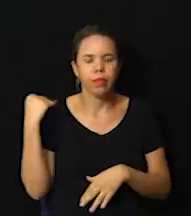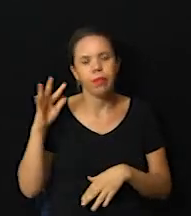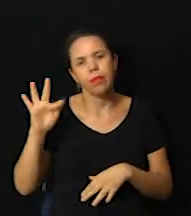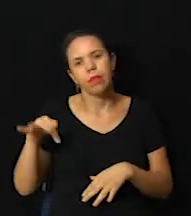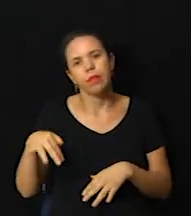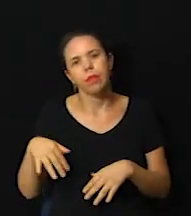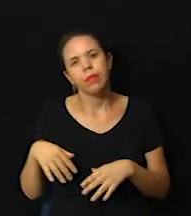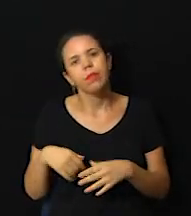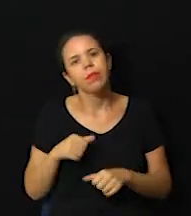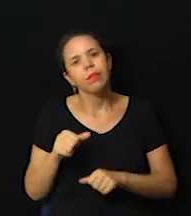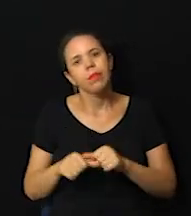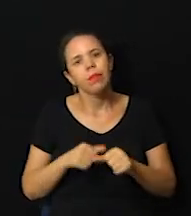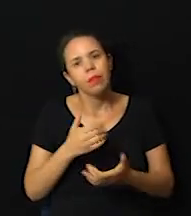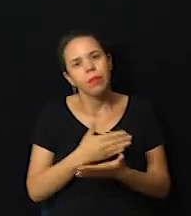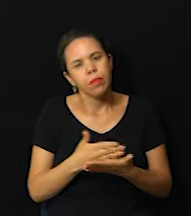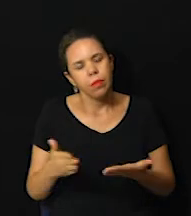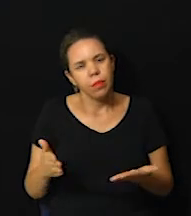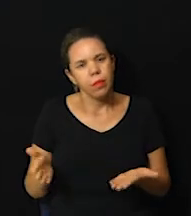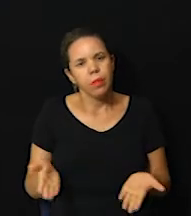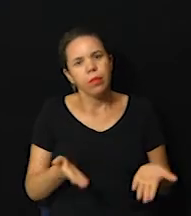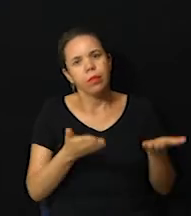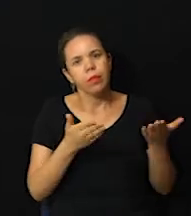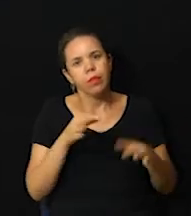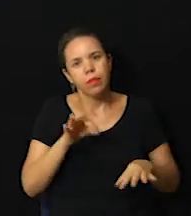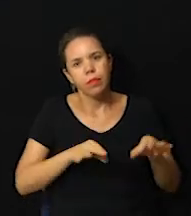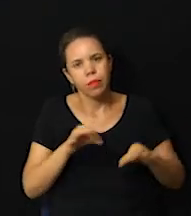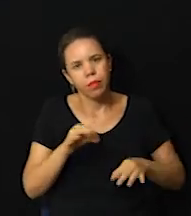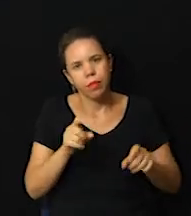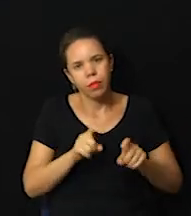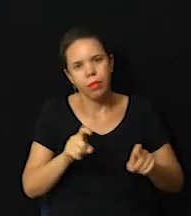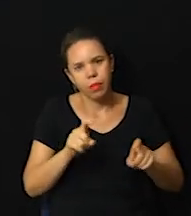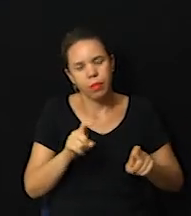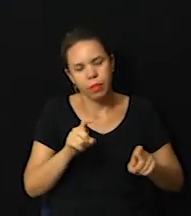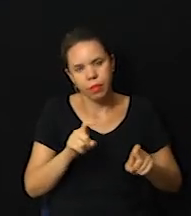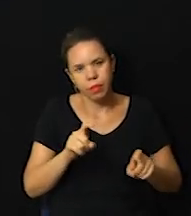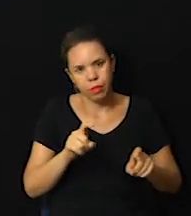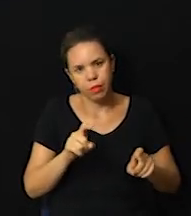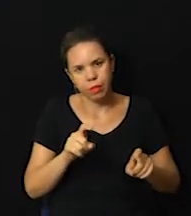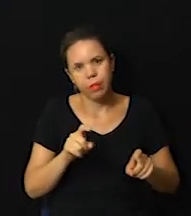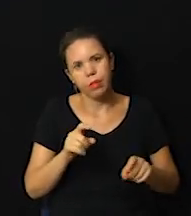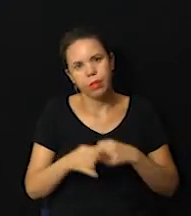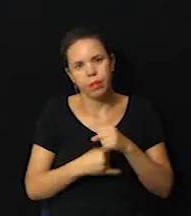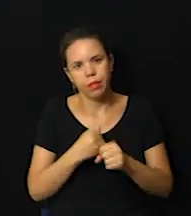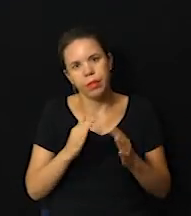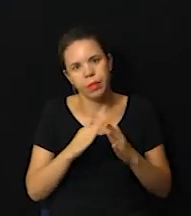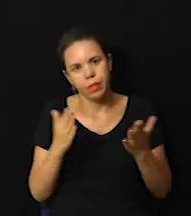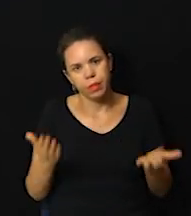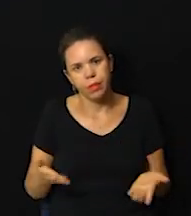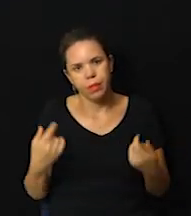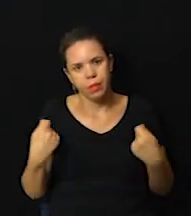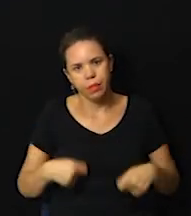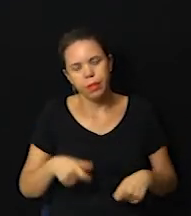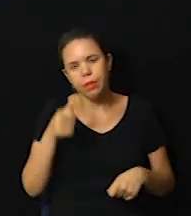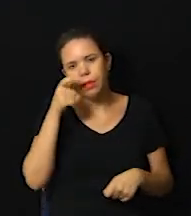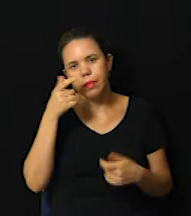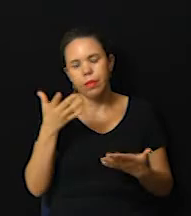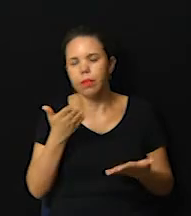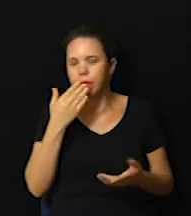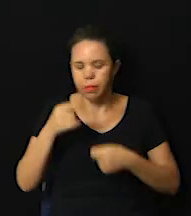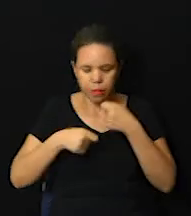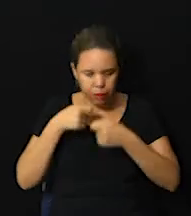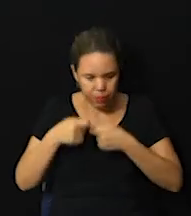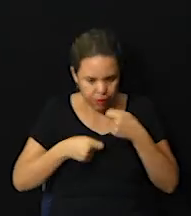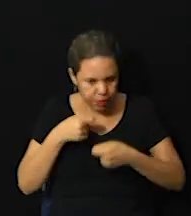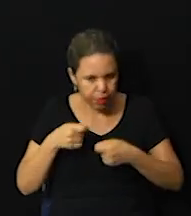fim, realmente ficou. A gente começou a dar as oficinas home office, né? E a gente via essa necessidade, porque como eles almoçam